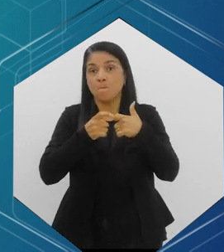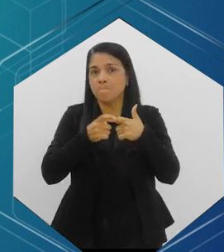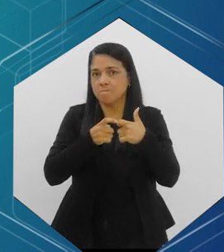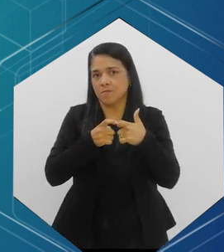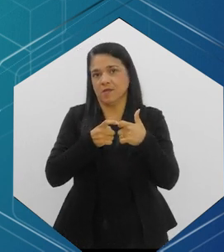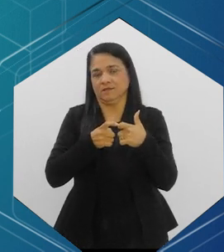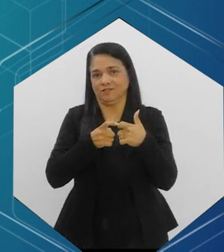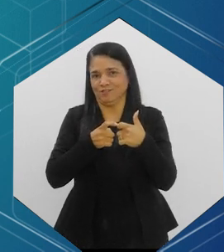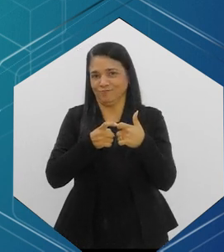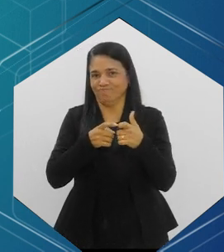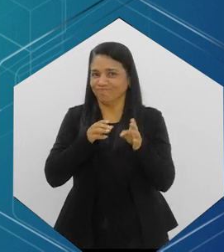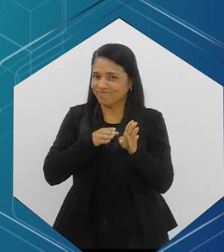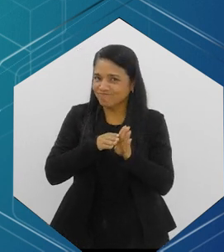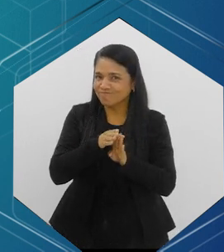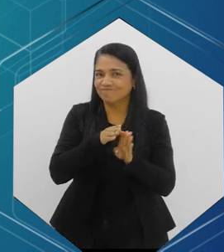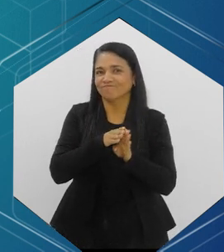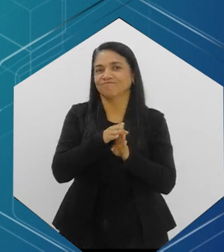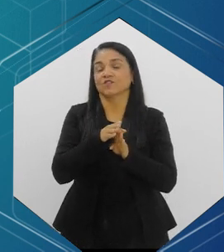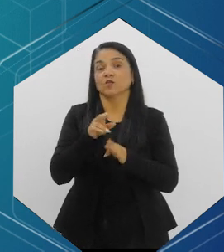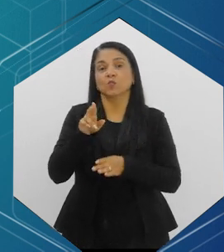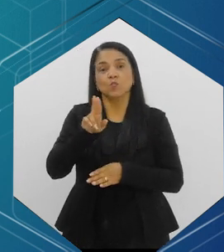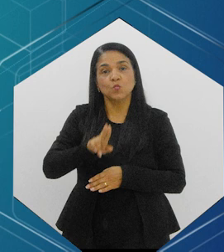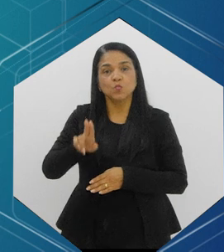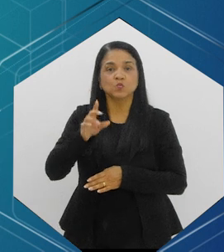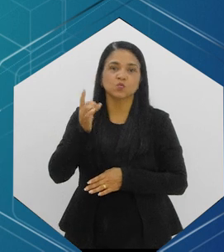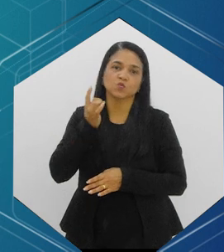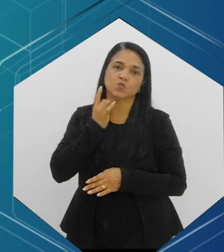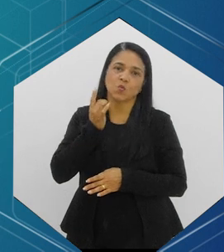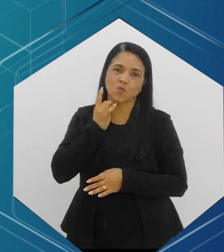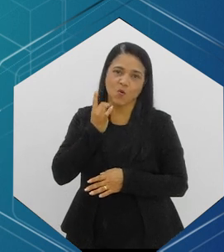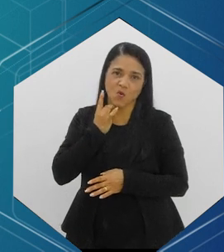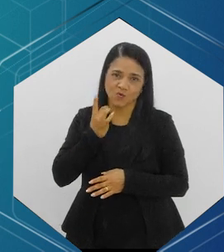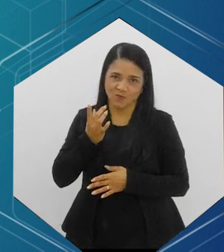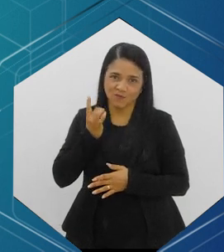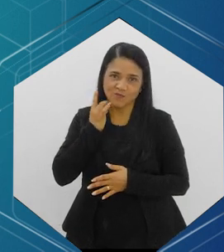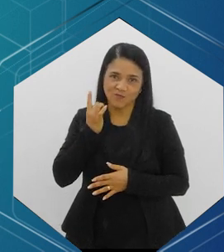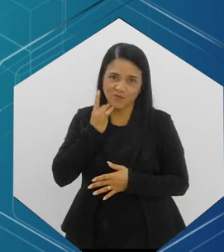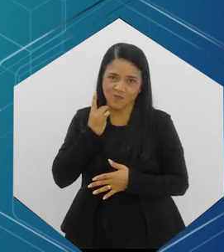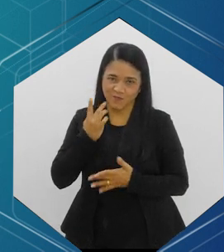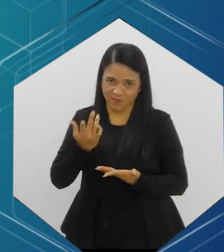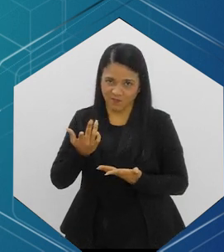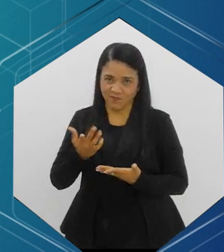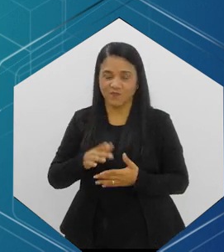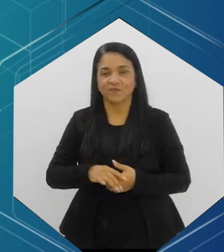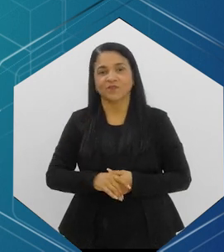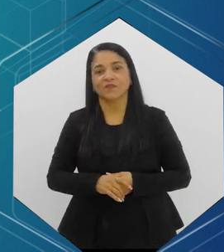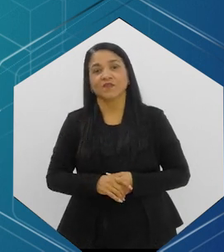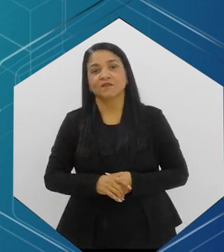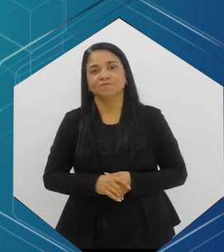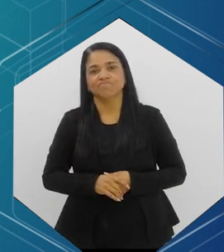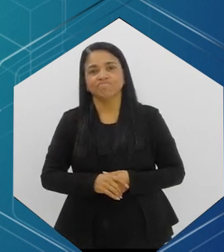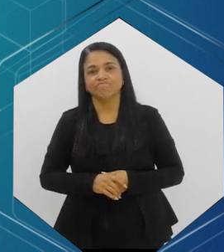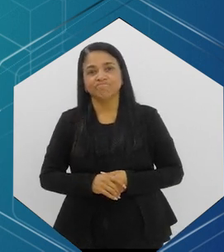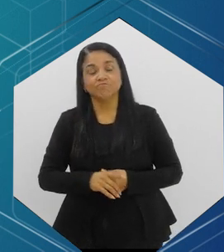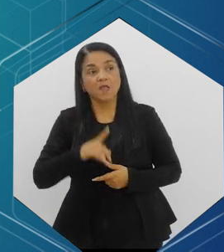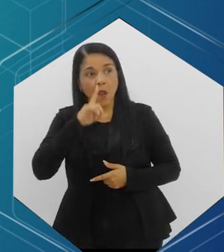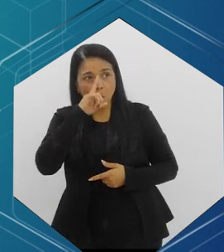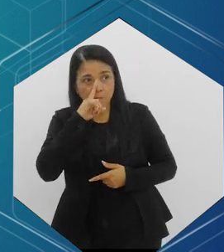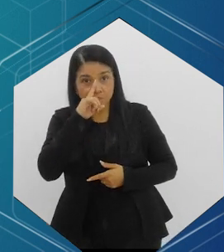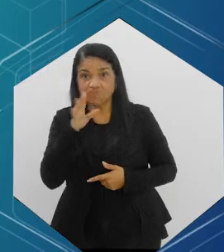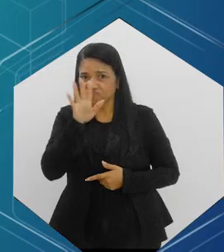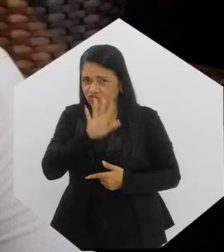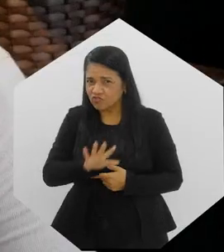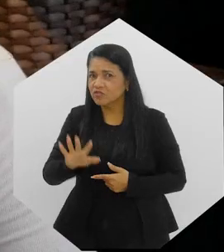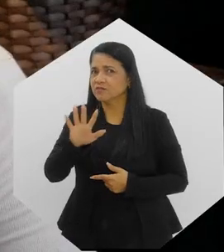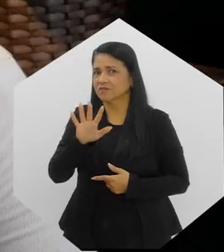tenha indicação médica de se utilizar o hormônio exógeno, né? O que não é próprio dele. É um perigo